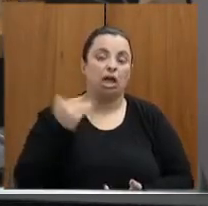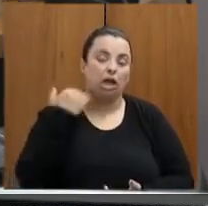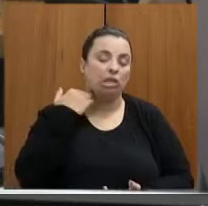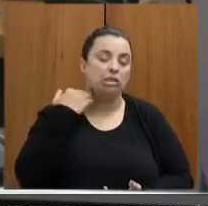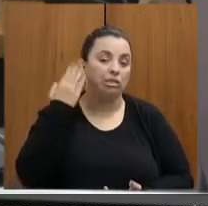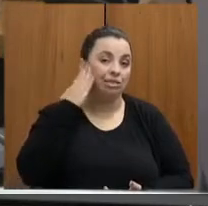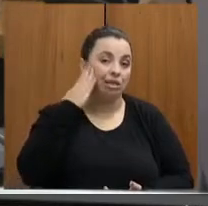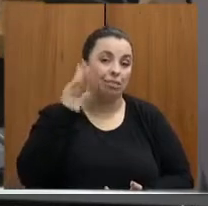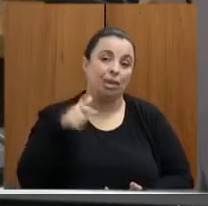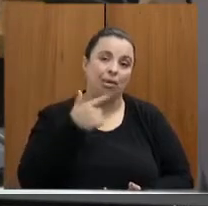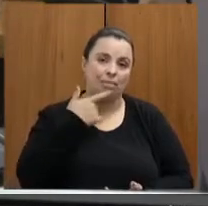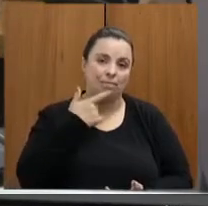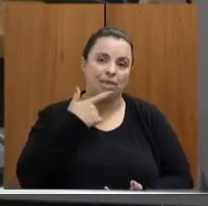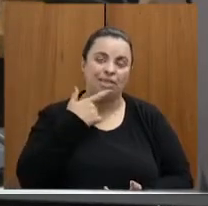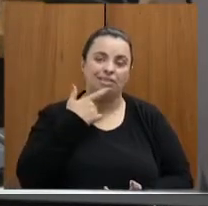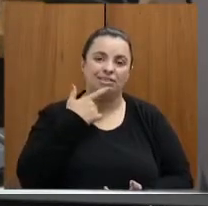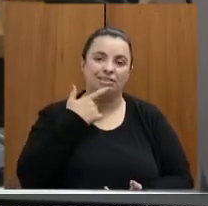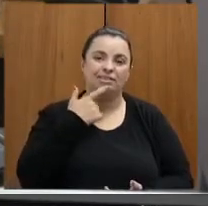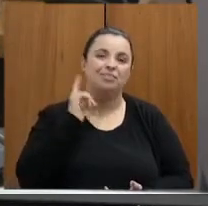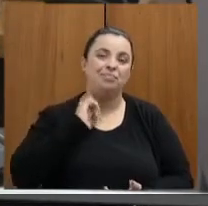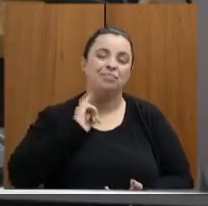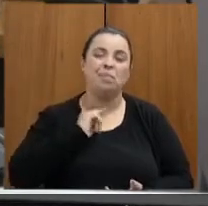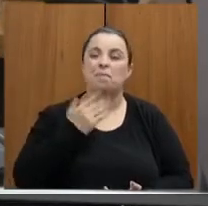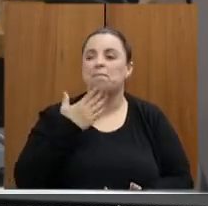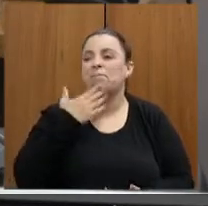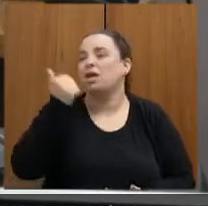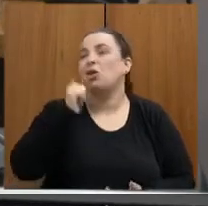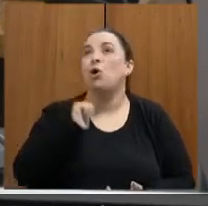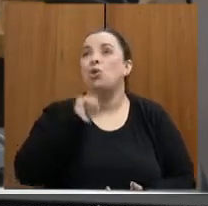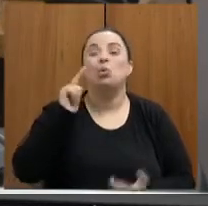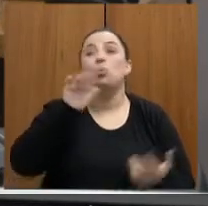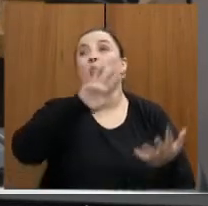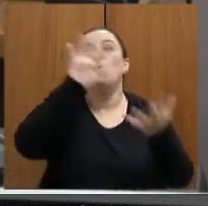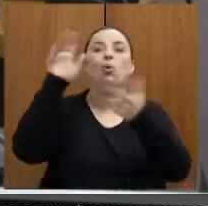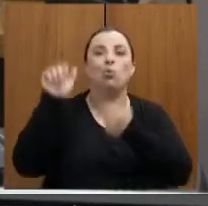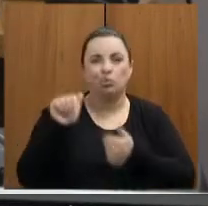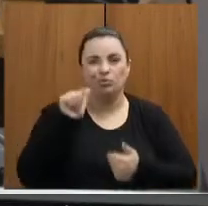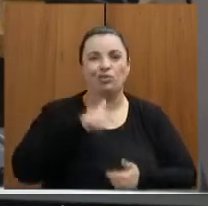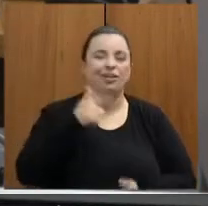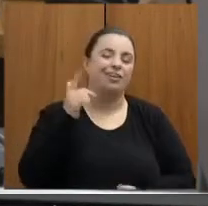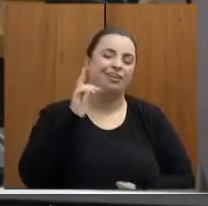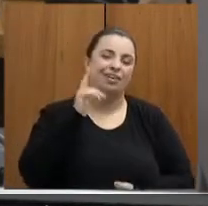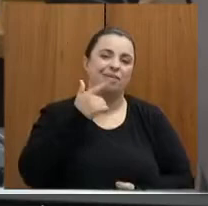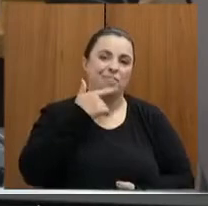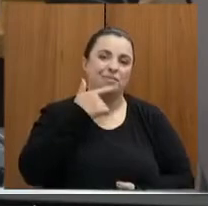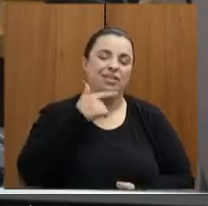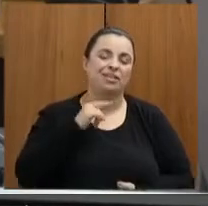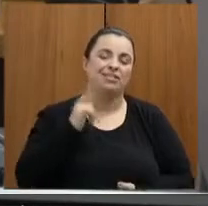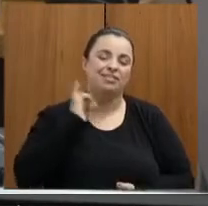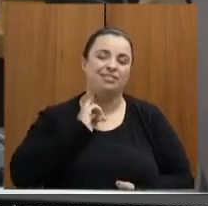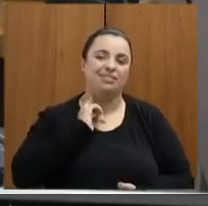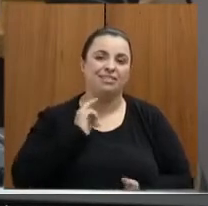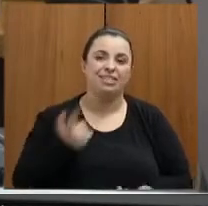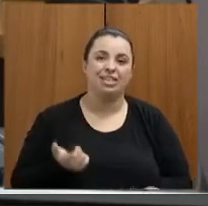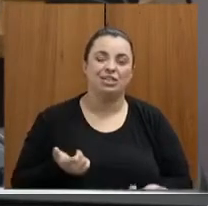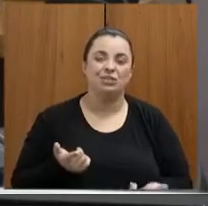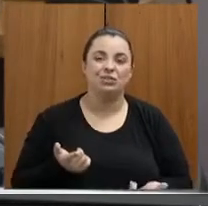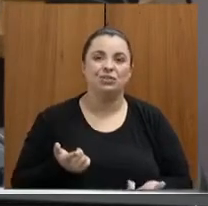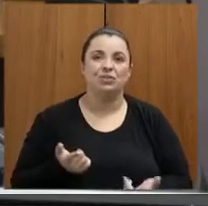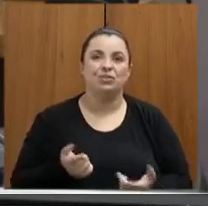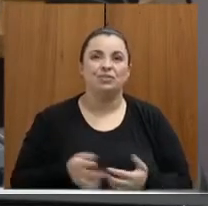melhor do mundo mas veio lá e com o mostrou que o nosso queijo Canastra aí tá Qual a melhor pontuação que uma diferença muito grande a